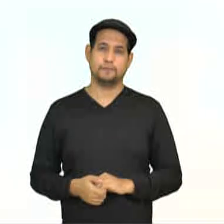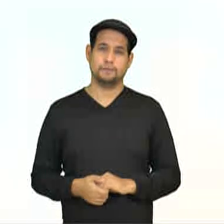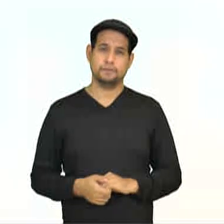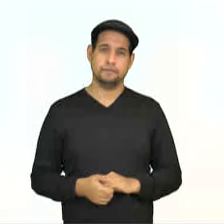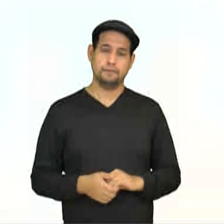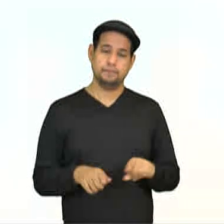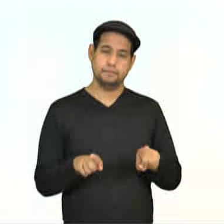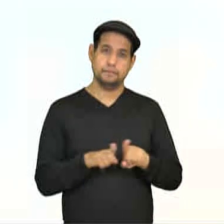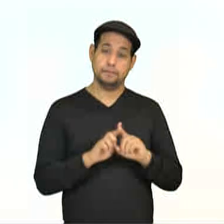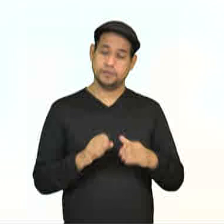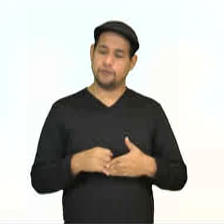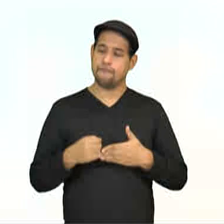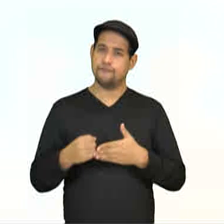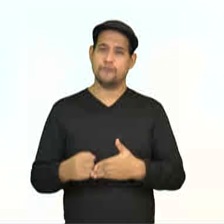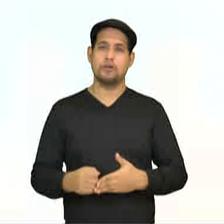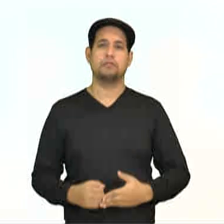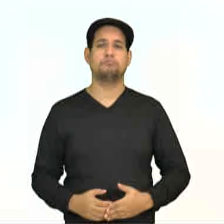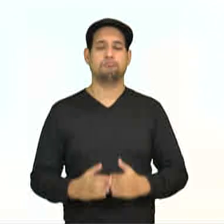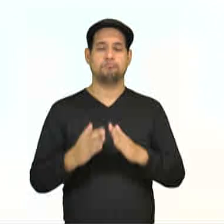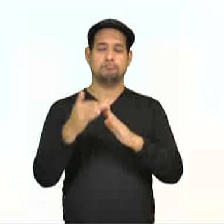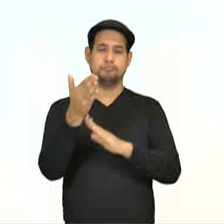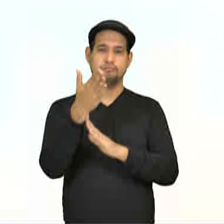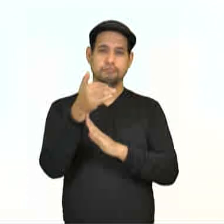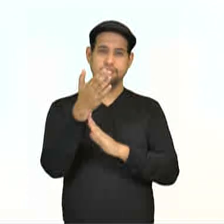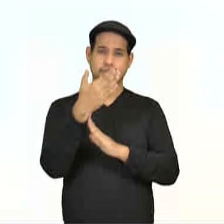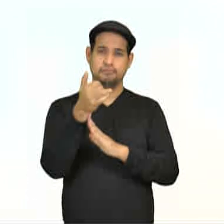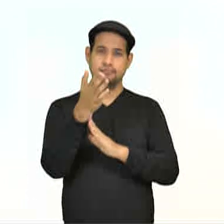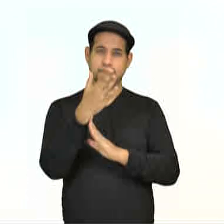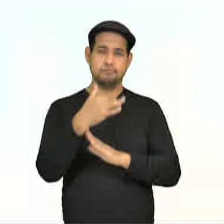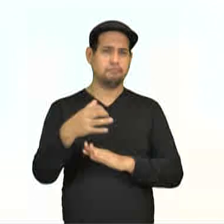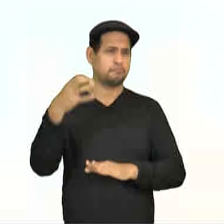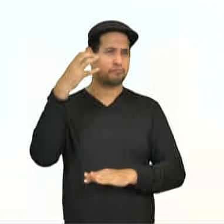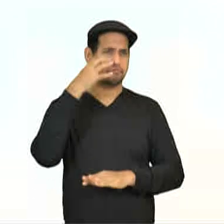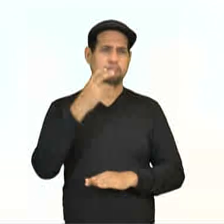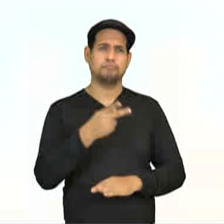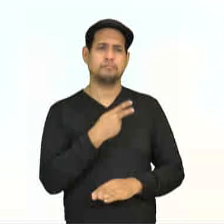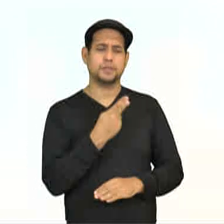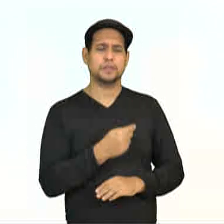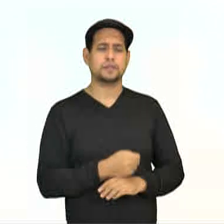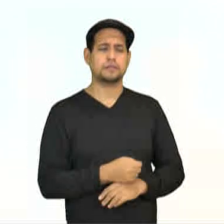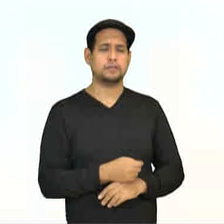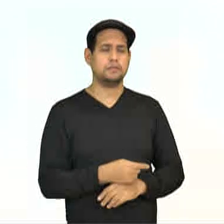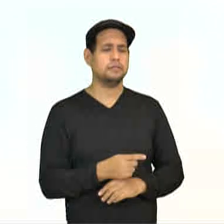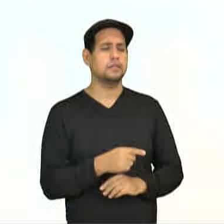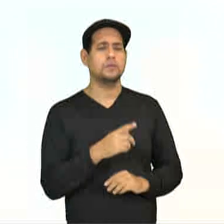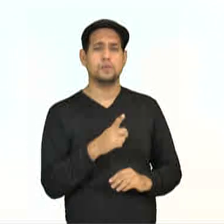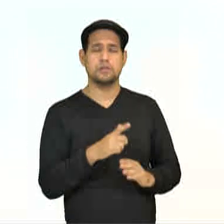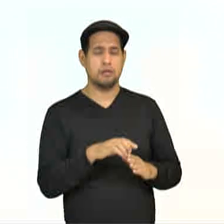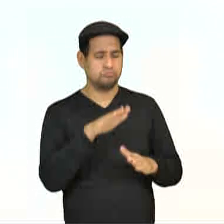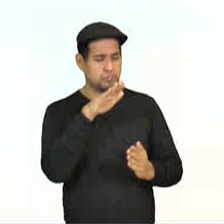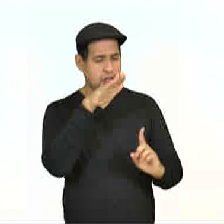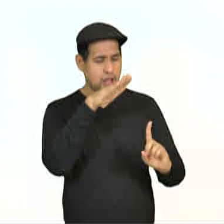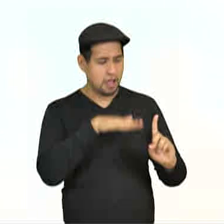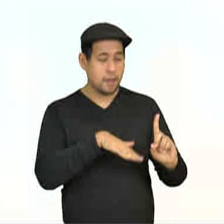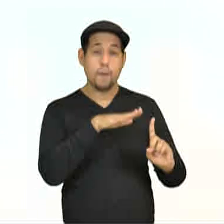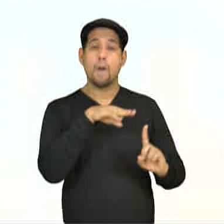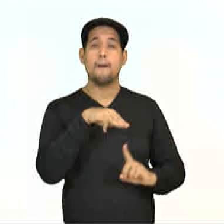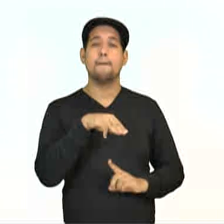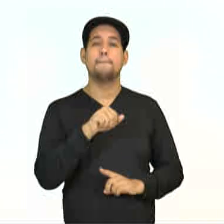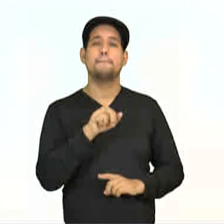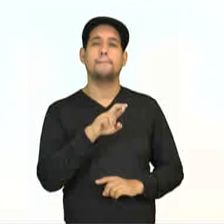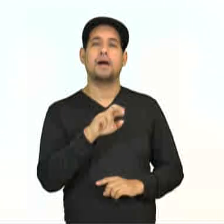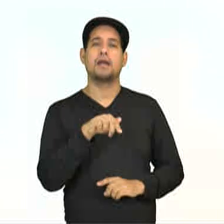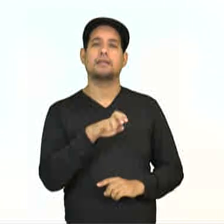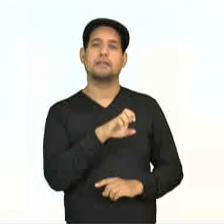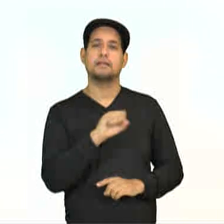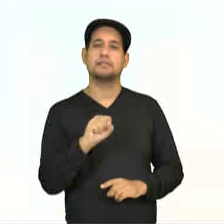Dirigiu-se depois ao castelo do rei e ofereceu-as ao rei, em nome do seu amo, o Marquês de Carabás.